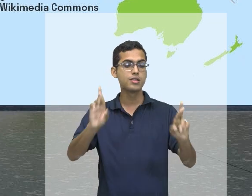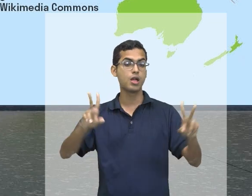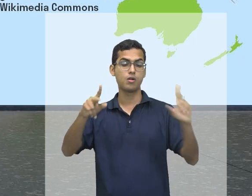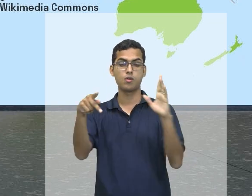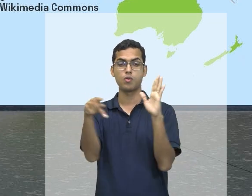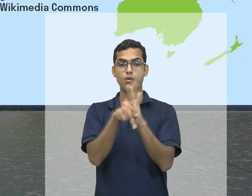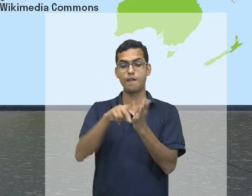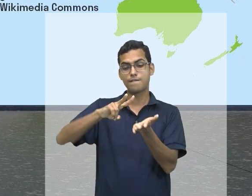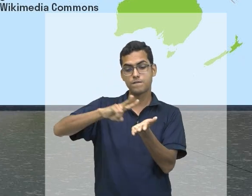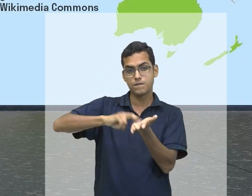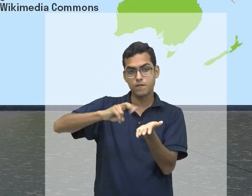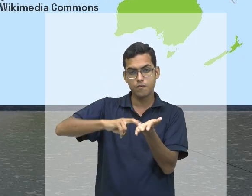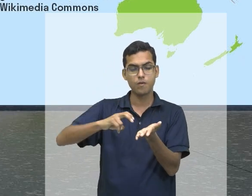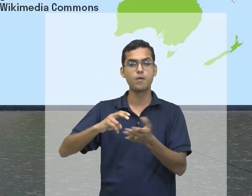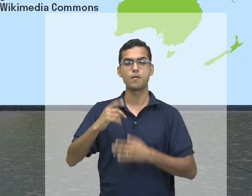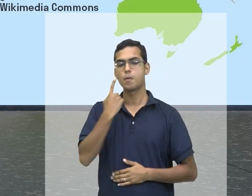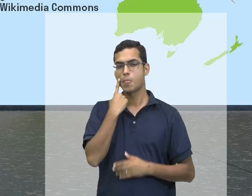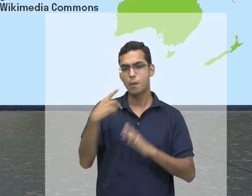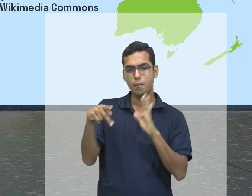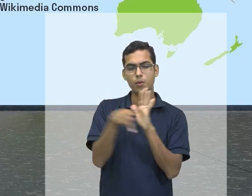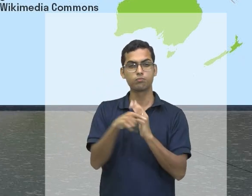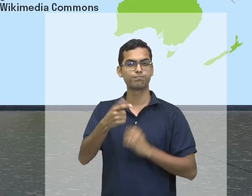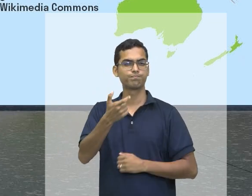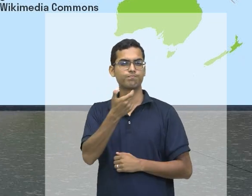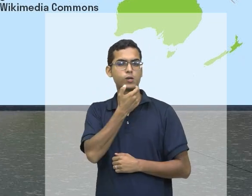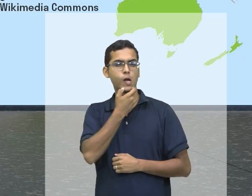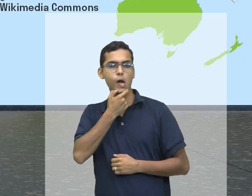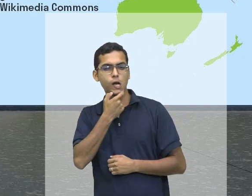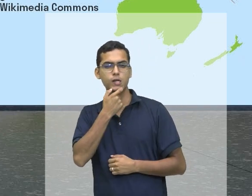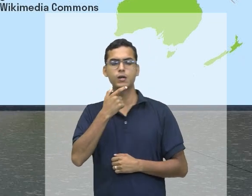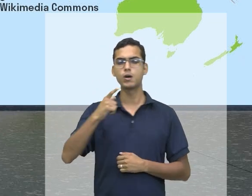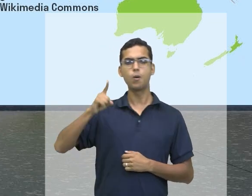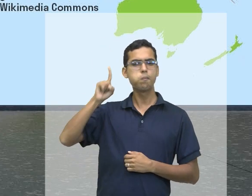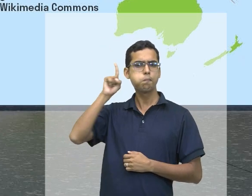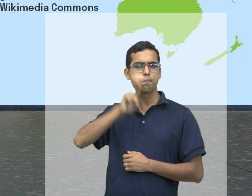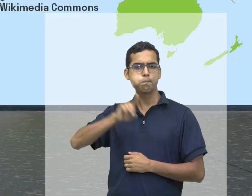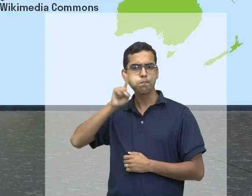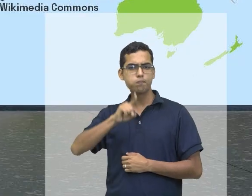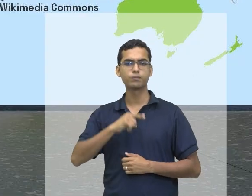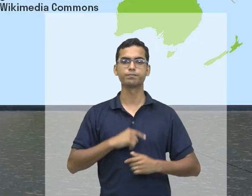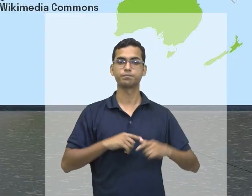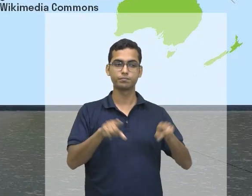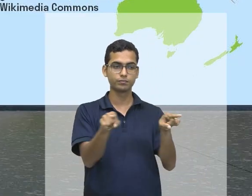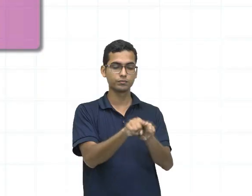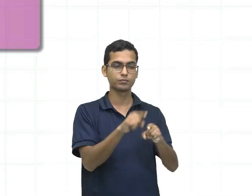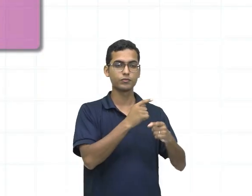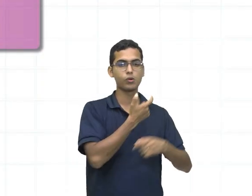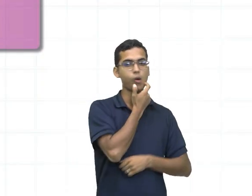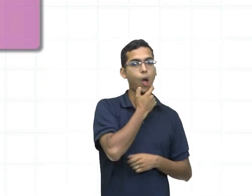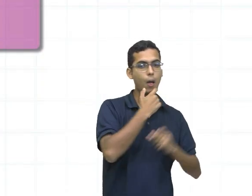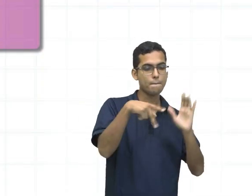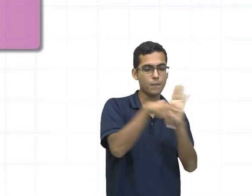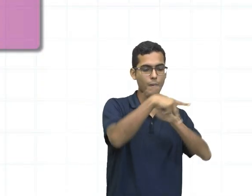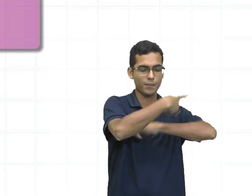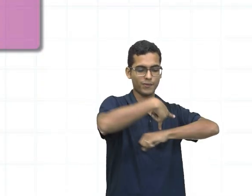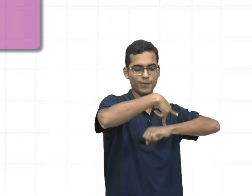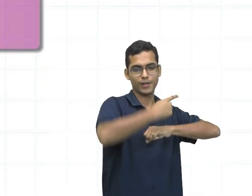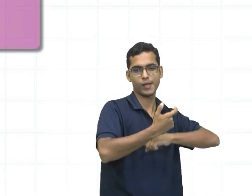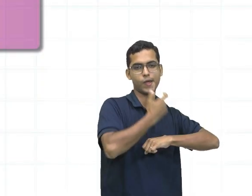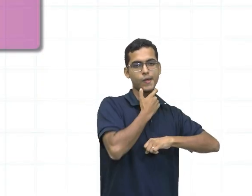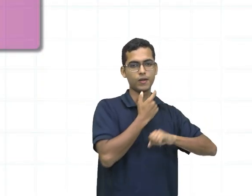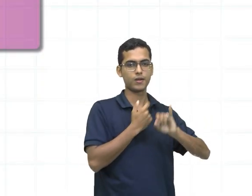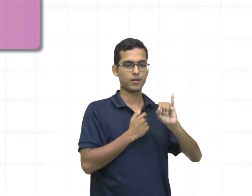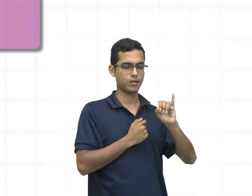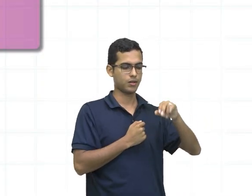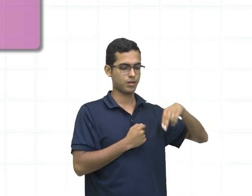inglês americano e o inglês britânico, né? A da Inglaterra, da Great Britain, da